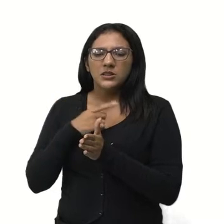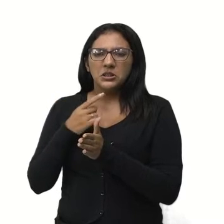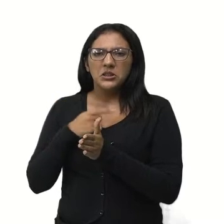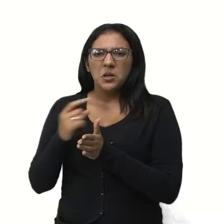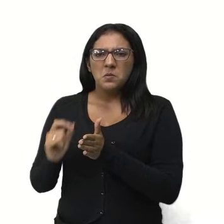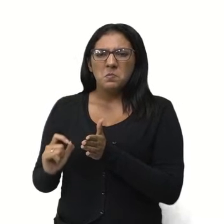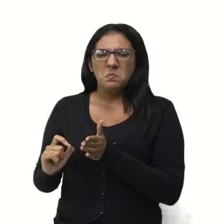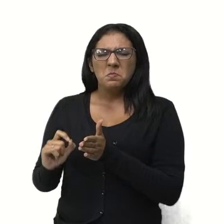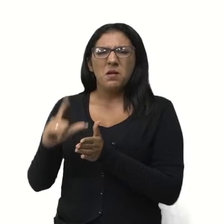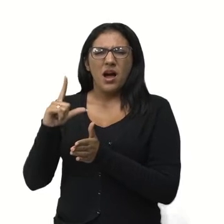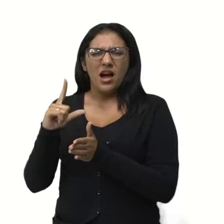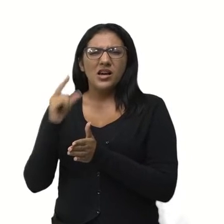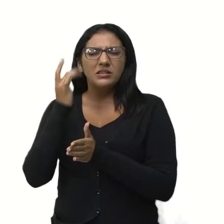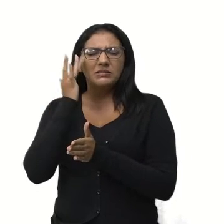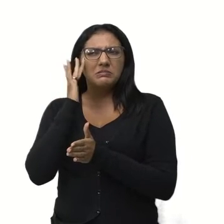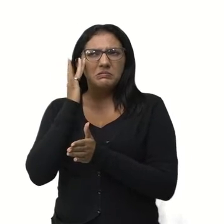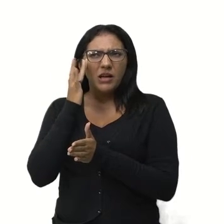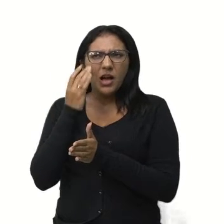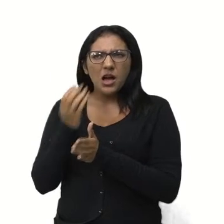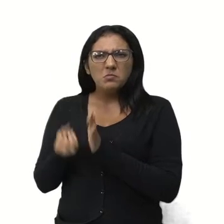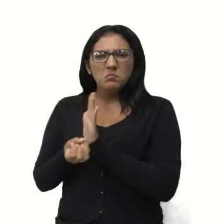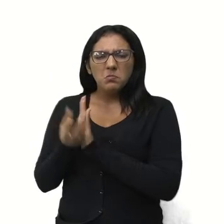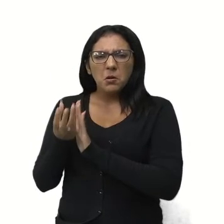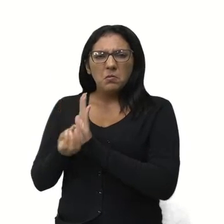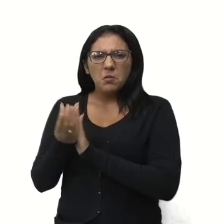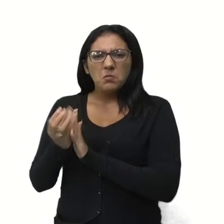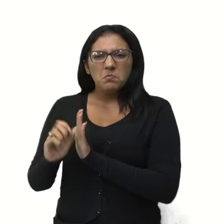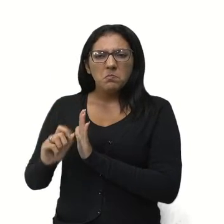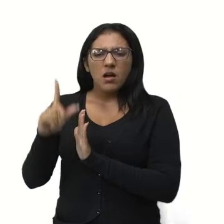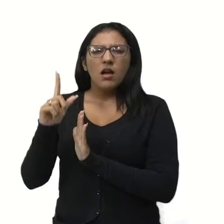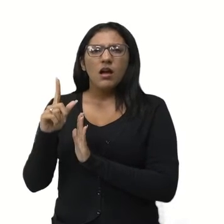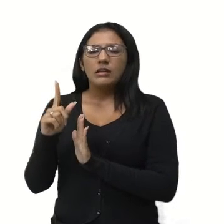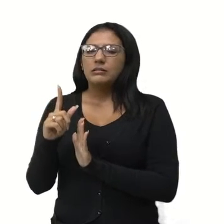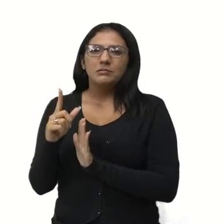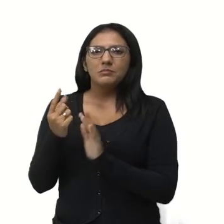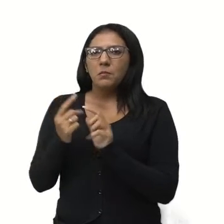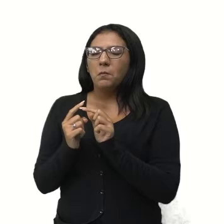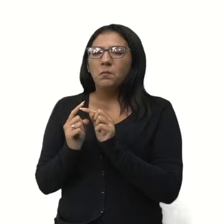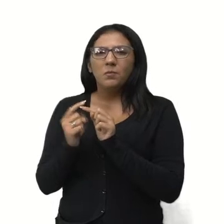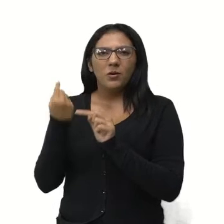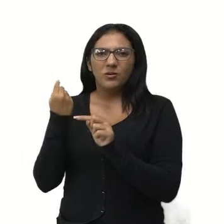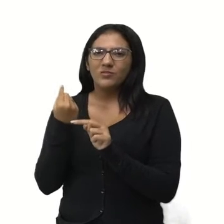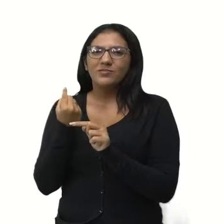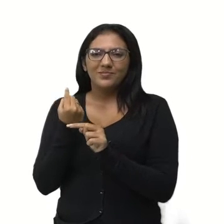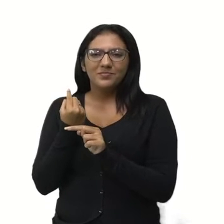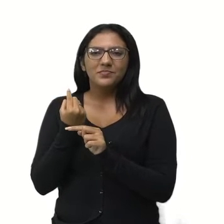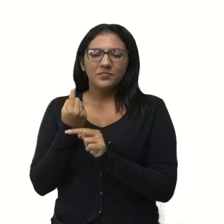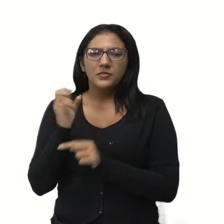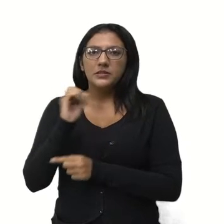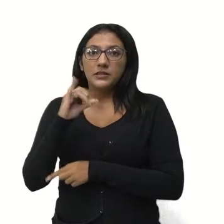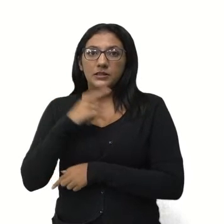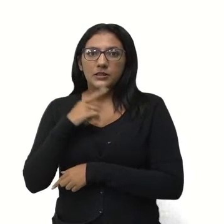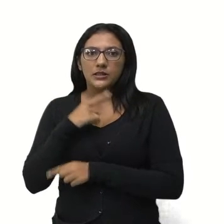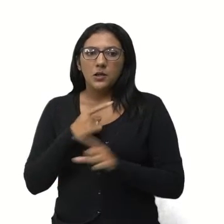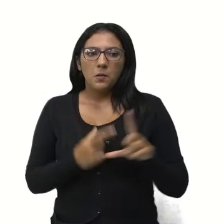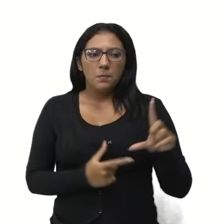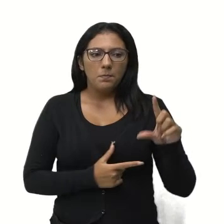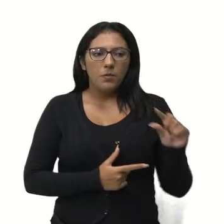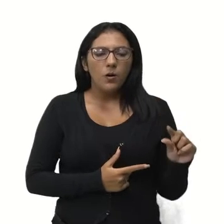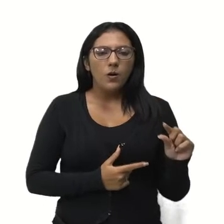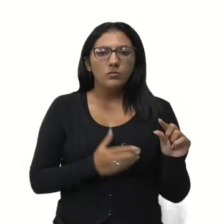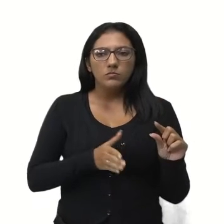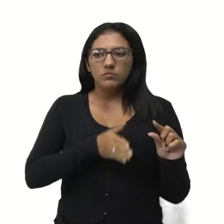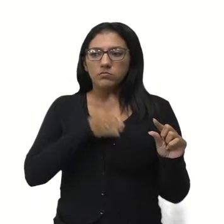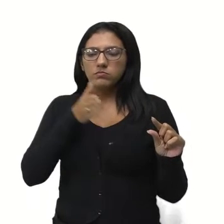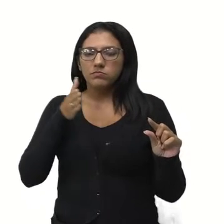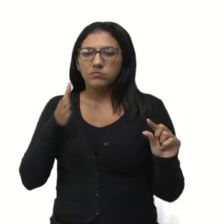mais peças? Será que é isso que vai acontecer? Isso foge à lógica convencional, né? Se eu estou diminuindo, não há